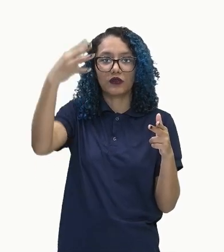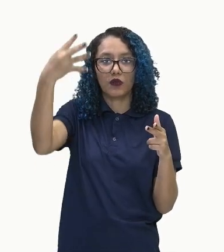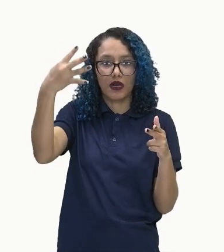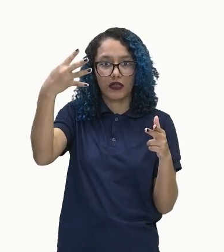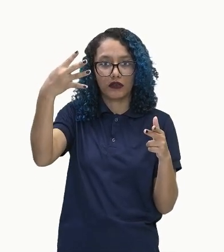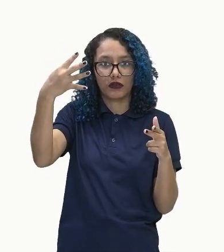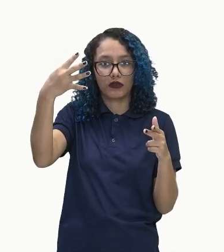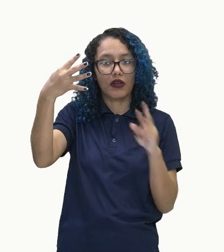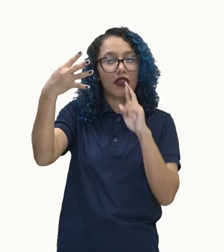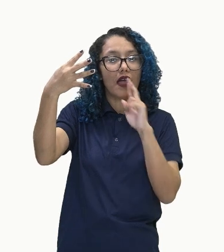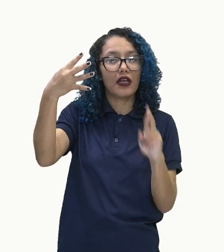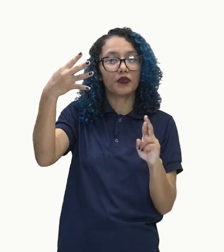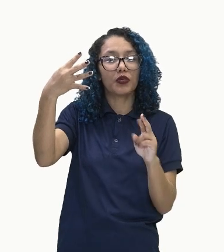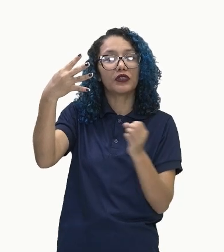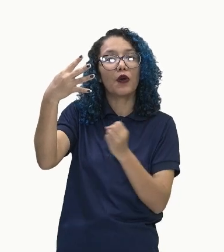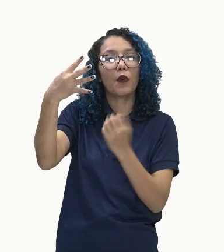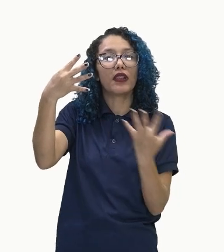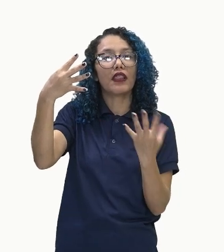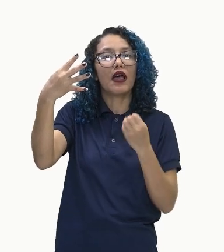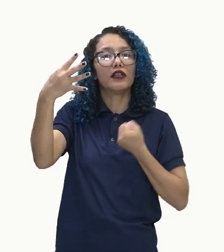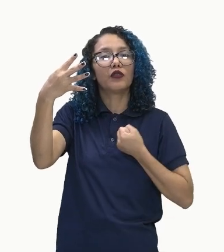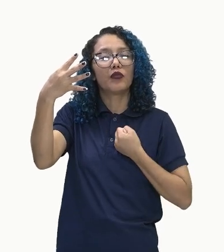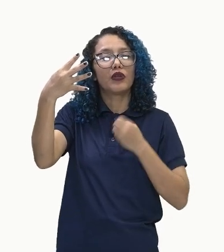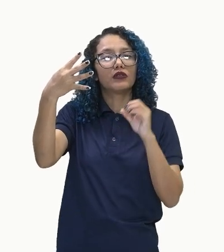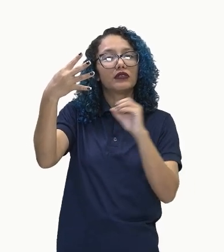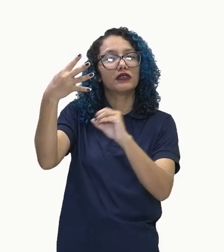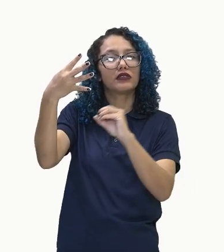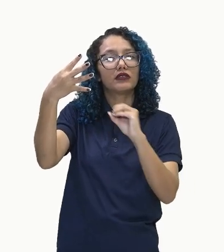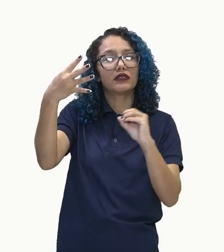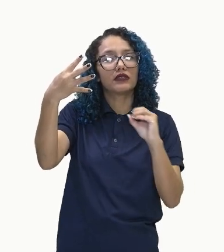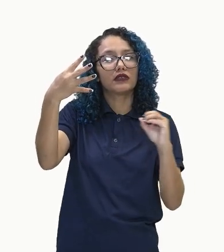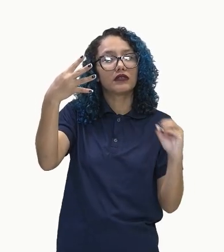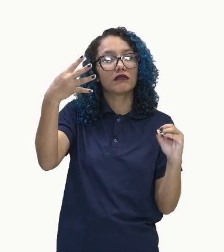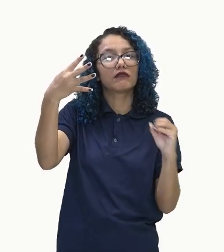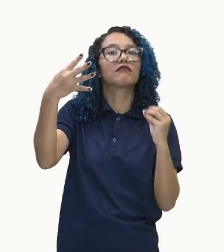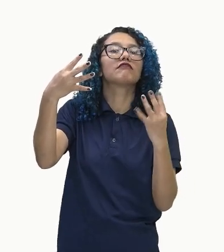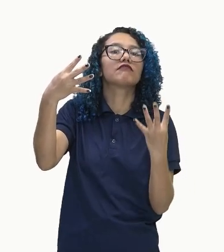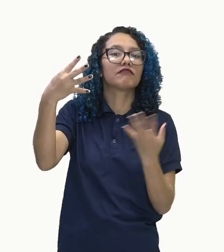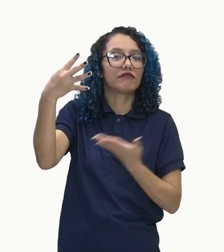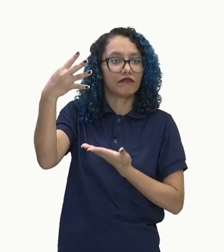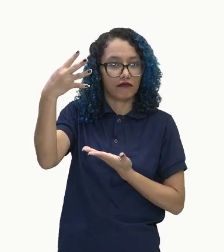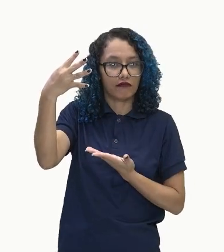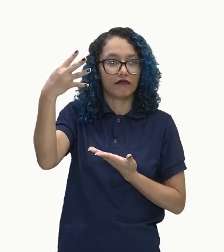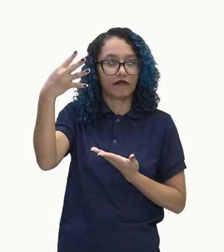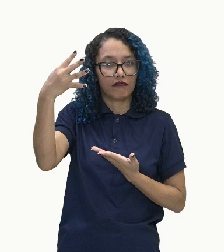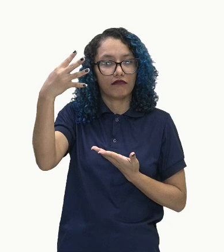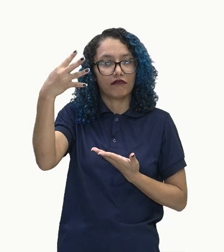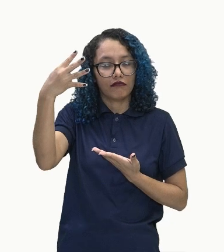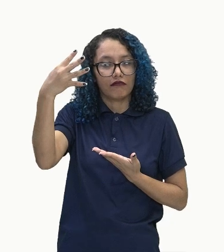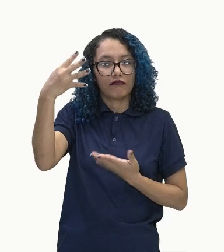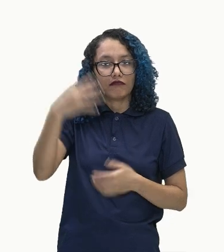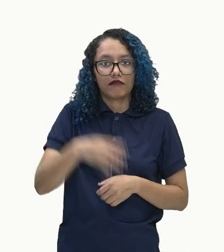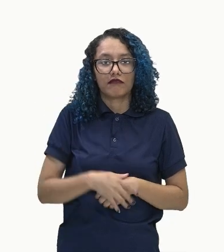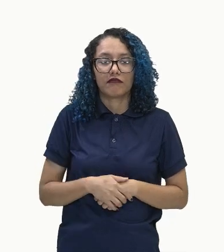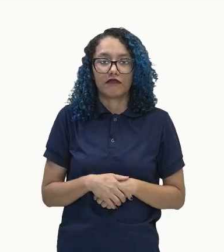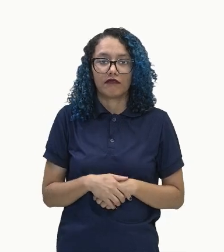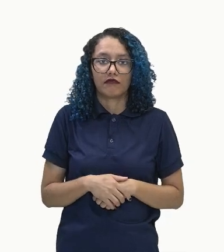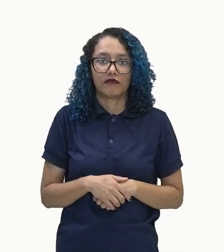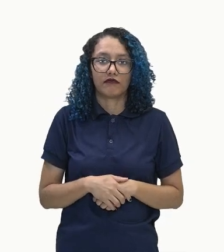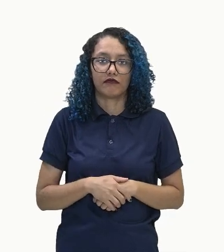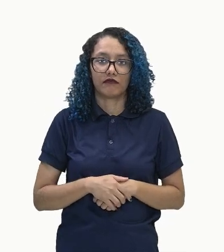expoente 4, por consequência, nós temos aqui 4 zeros, 4 algarismos zeros após o número